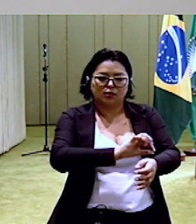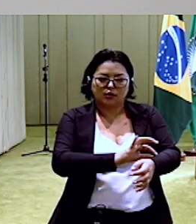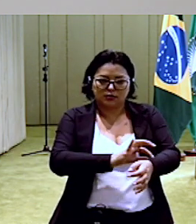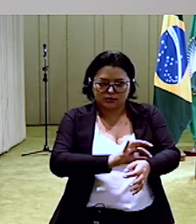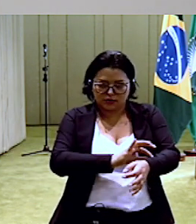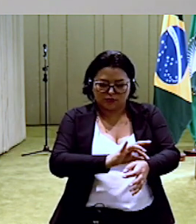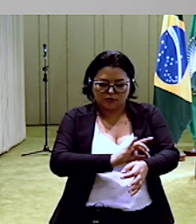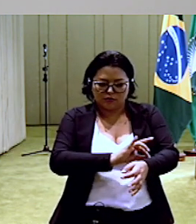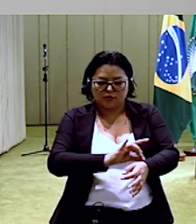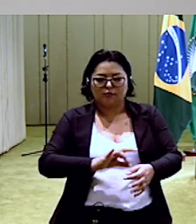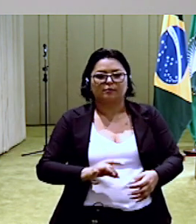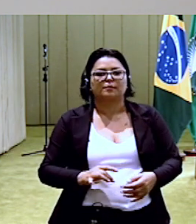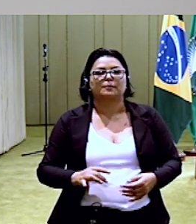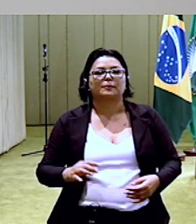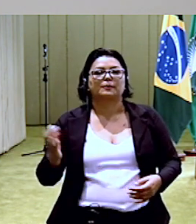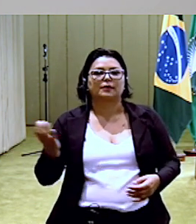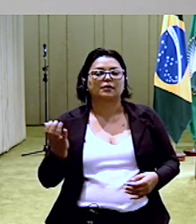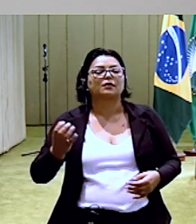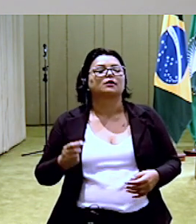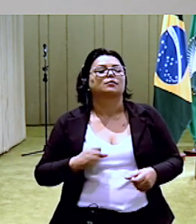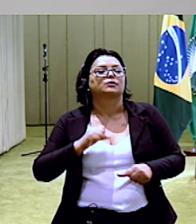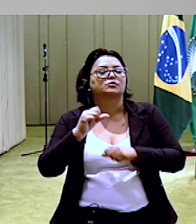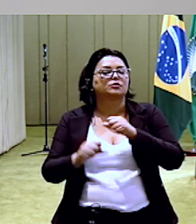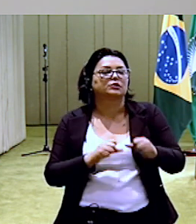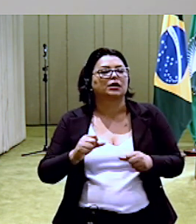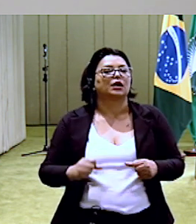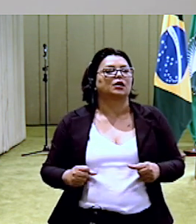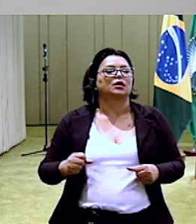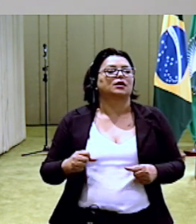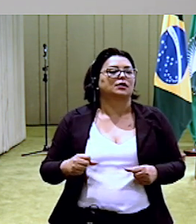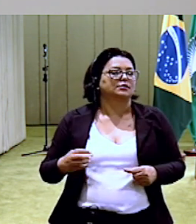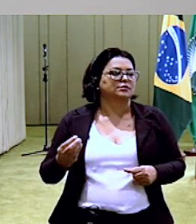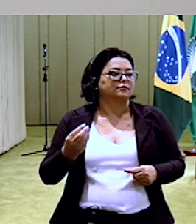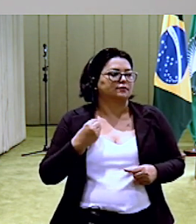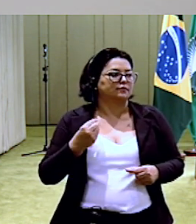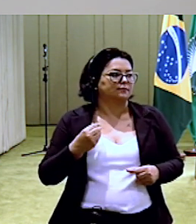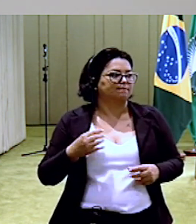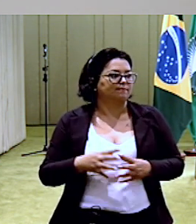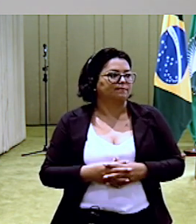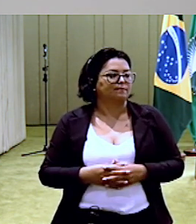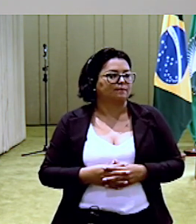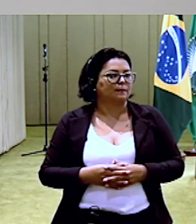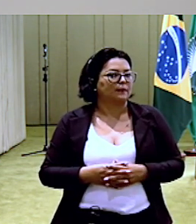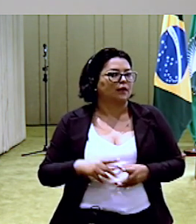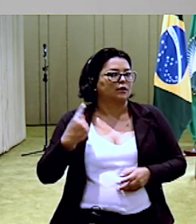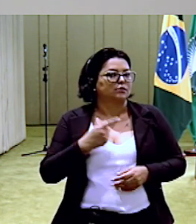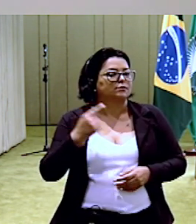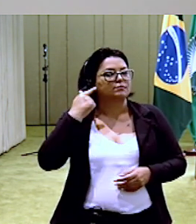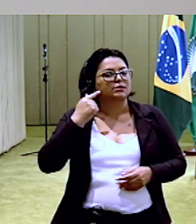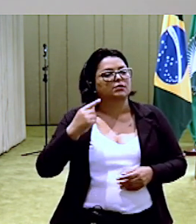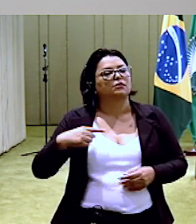rever e dar passos certeiros para a gente mudar essa realidade, né? Então, nós estamos pensando na